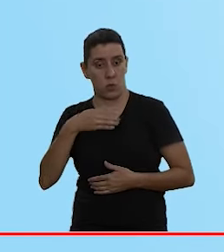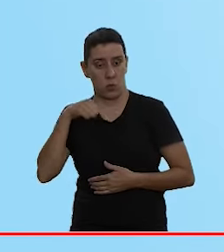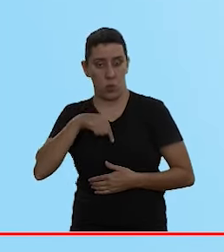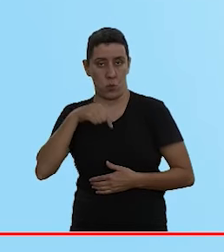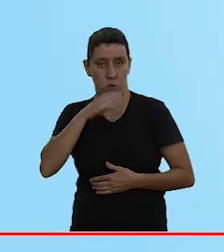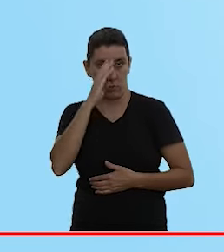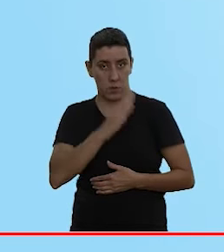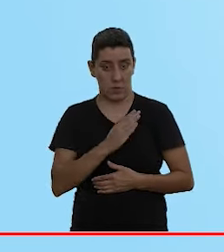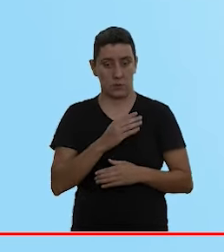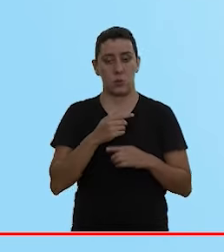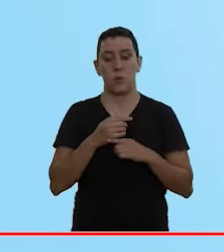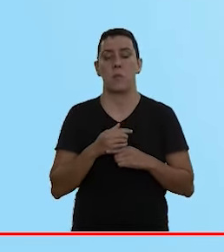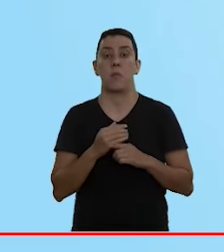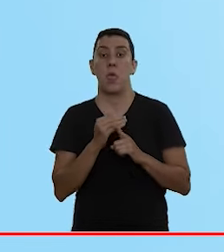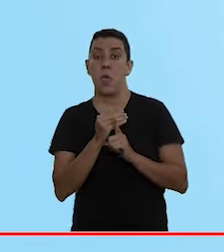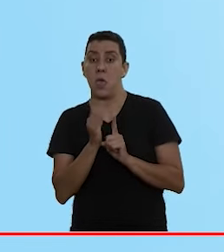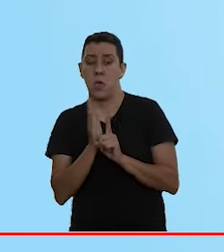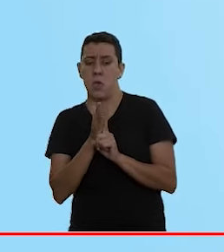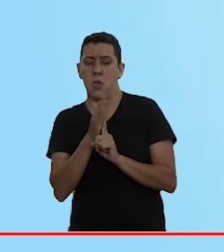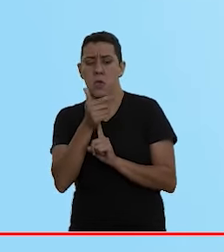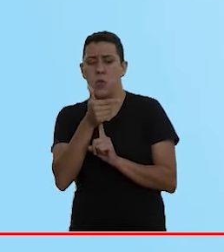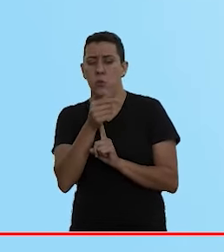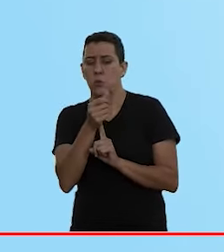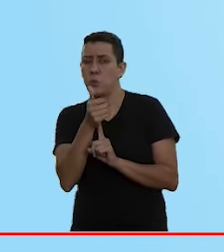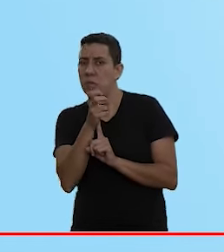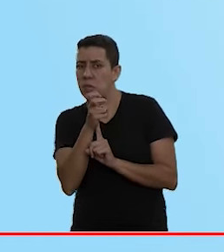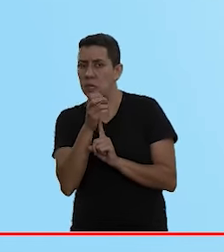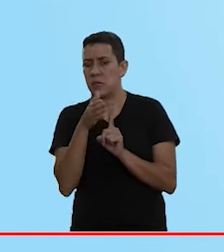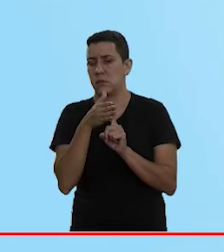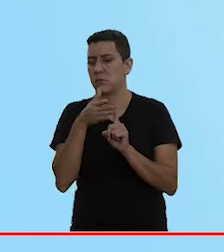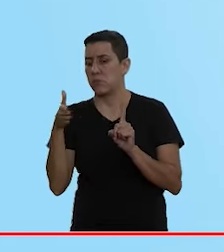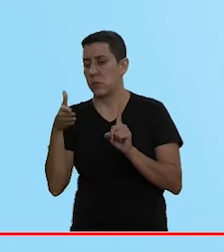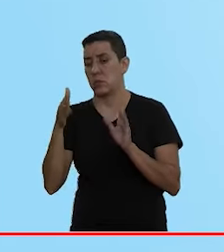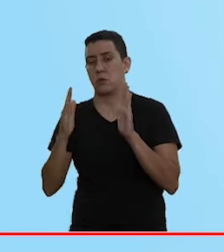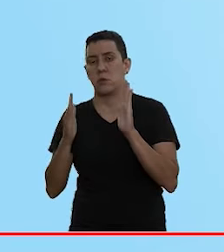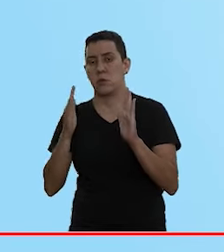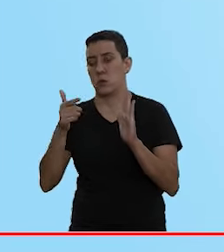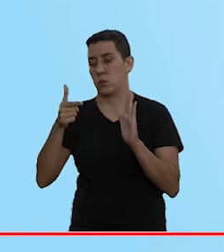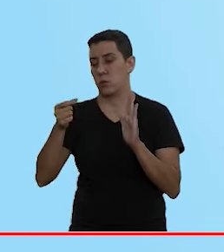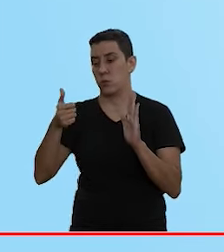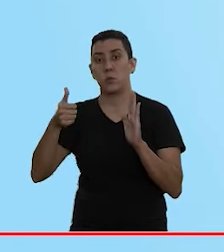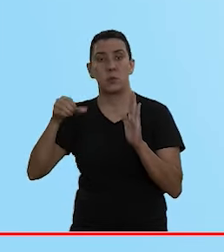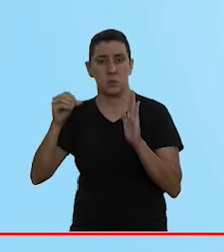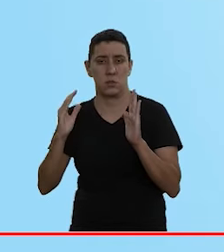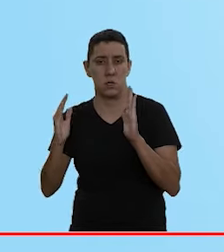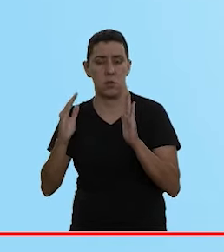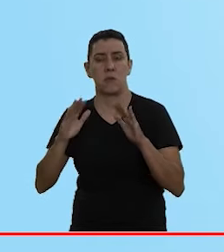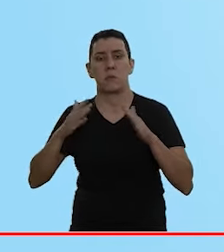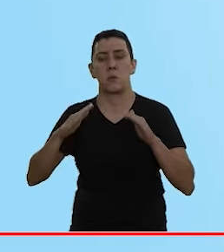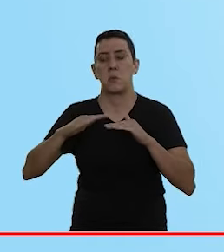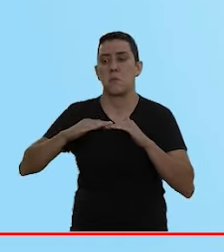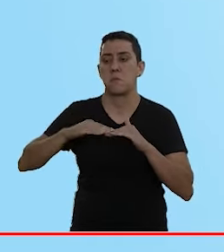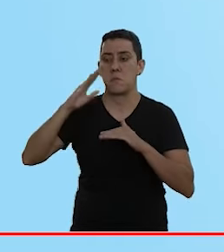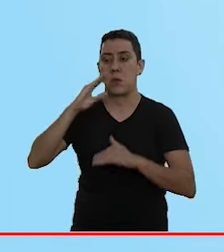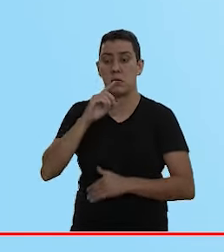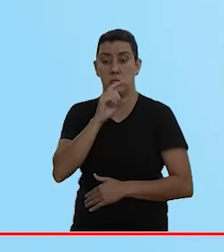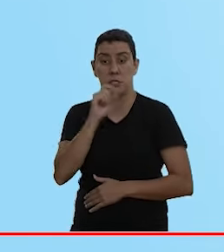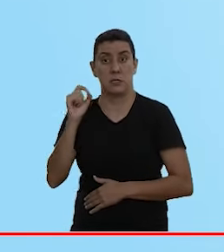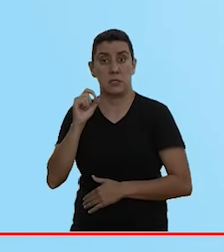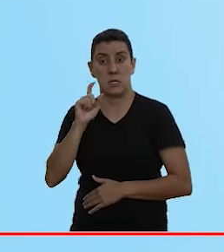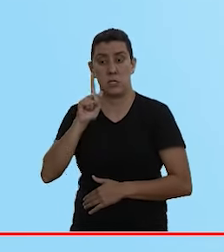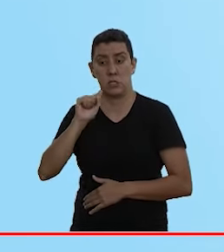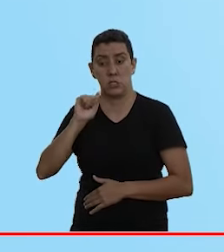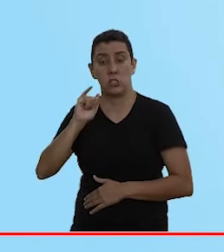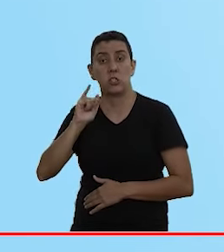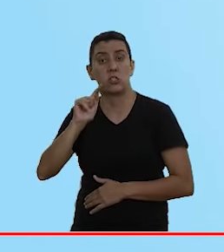de 2015 a 2019, entregamos aí mais de 118 gigawatts e fomos a